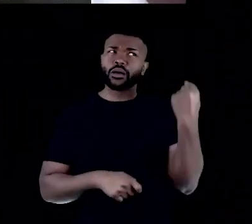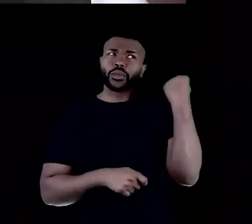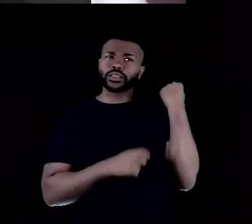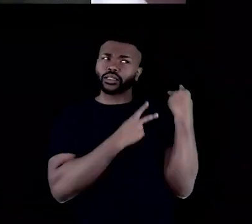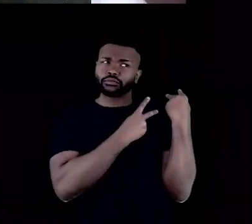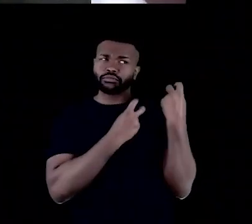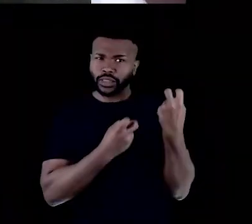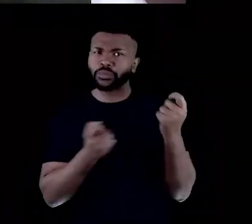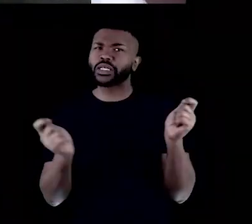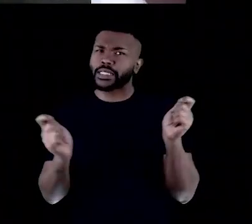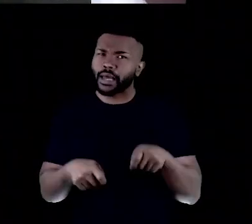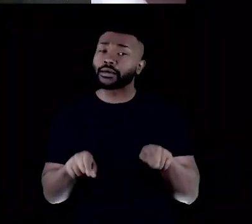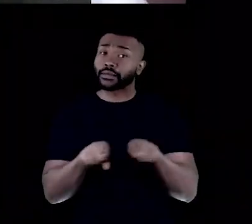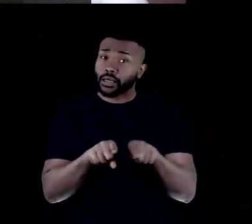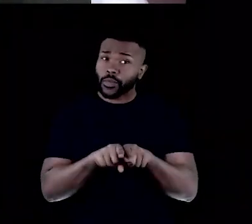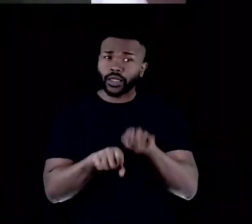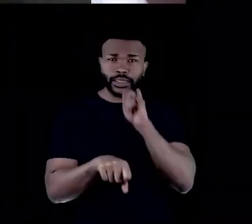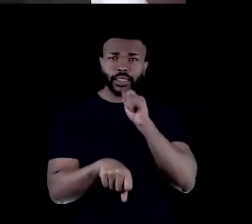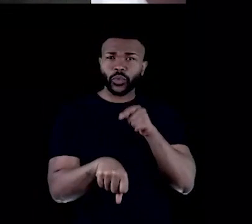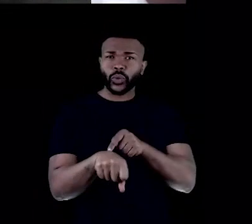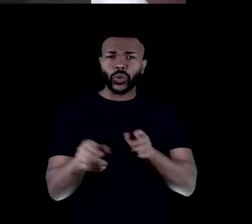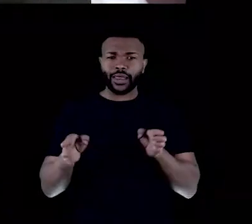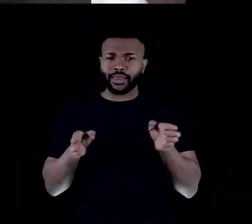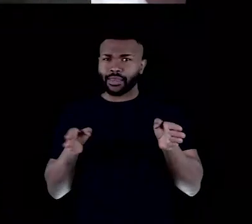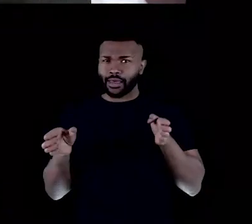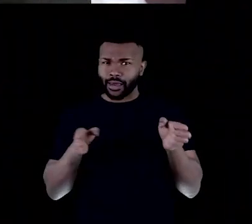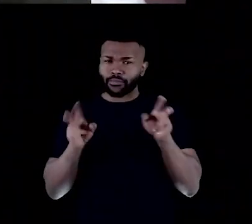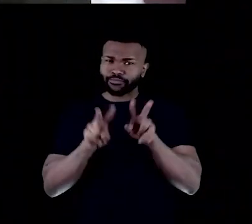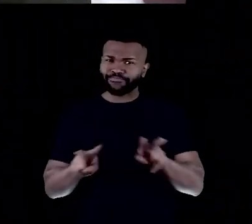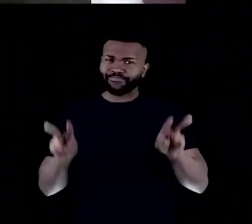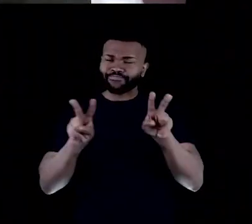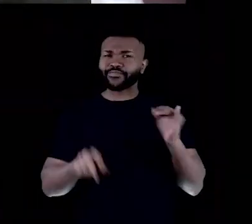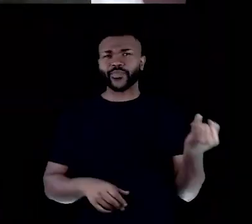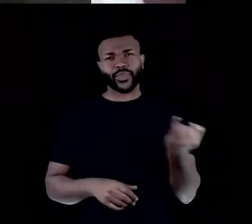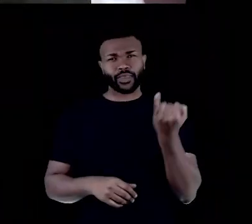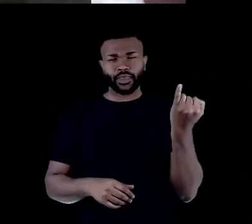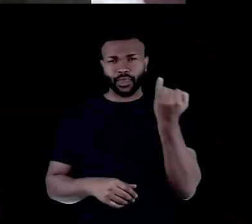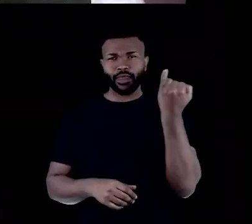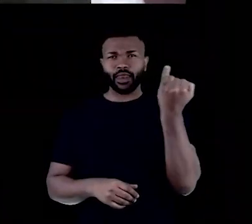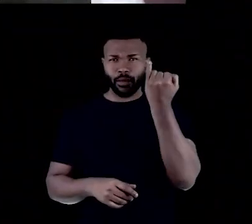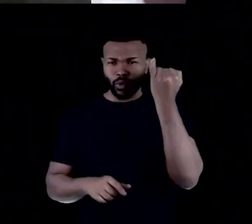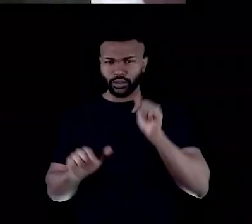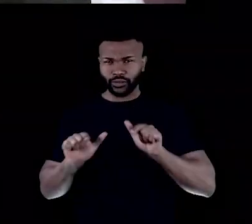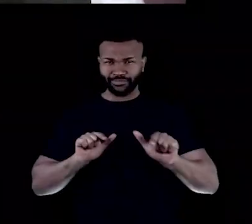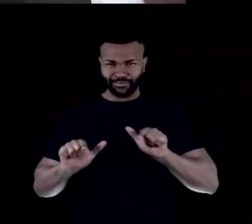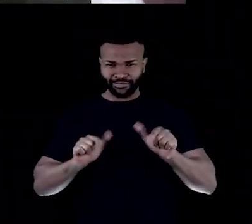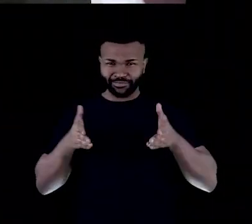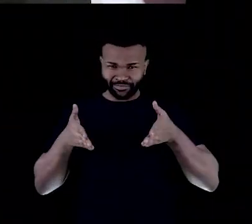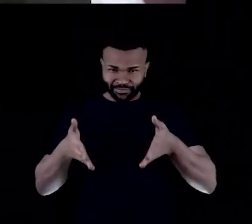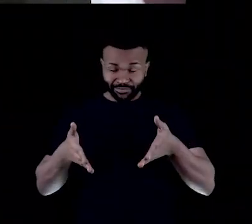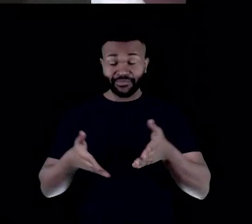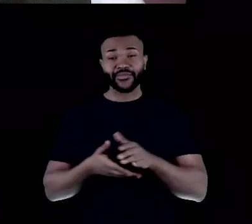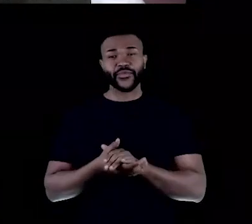para trás, assim. Eu não sei, eu tenho essa visão cíclica do tempo, para mim é muito importante de ser